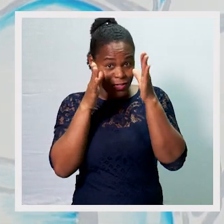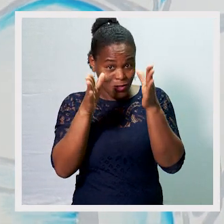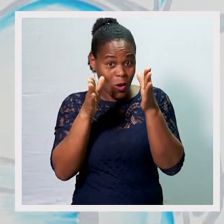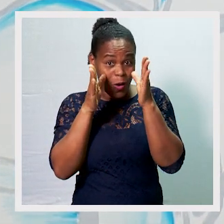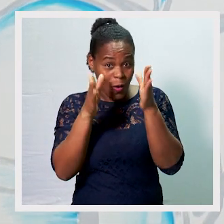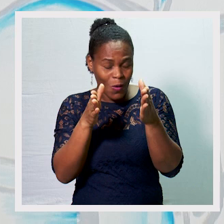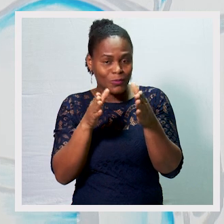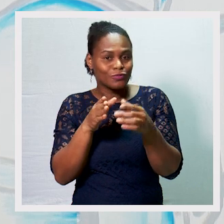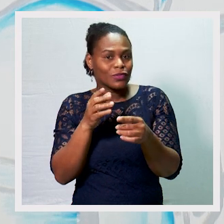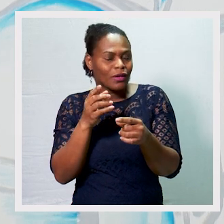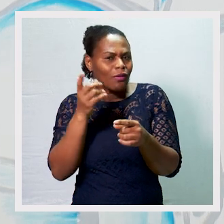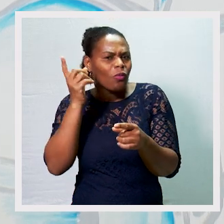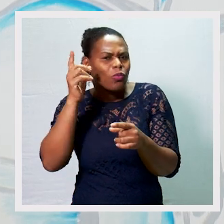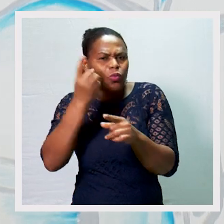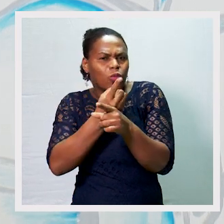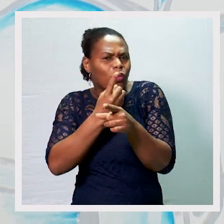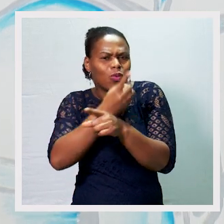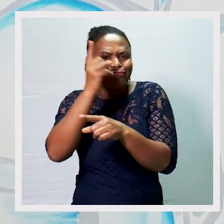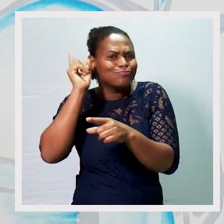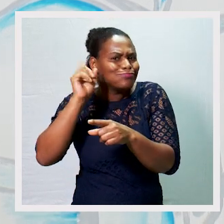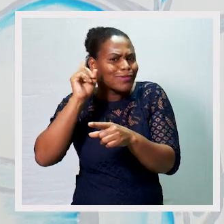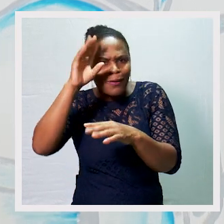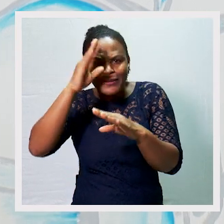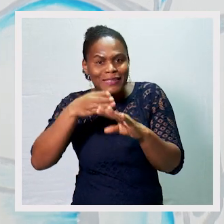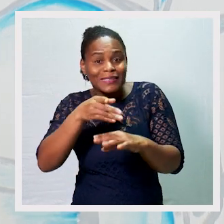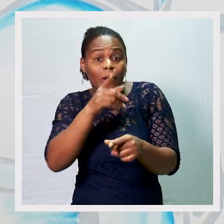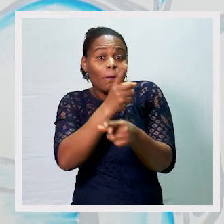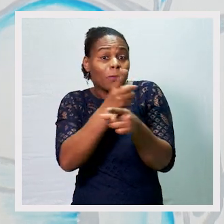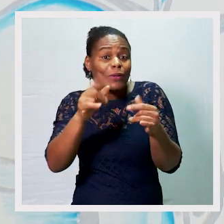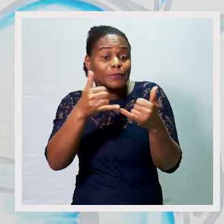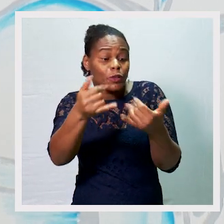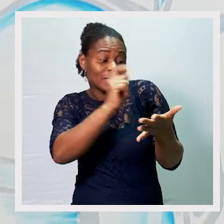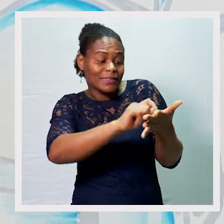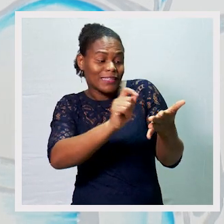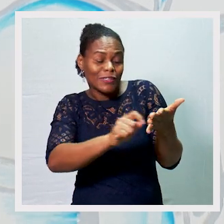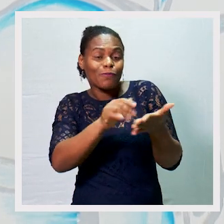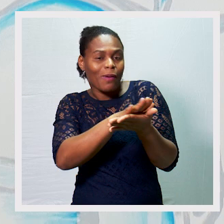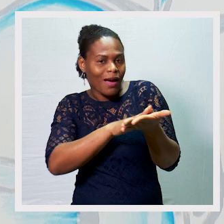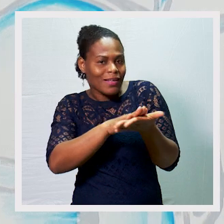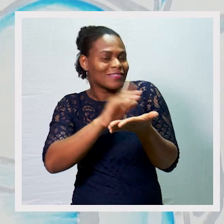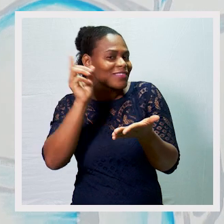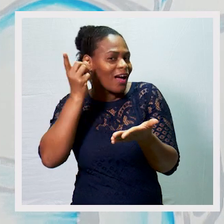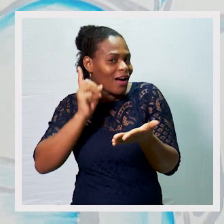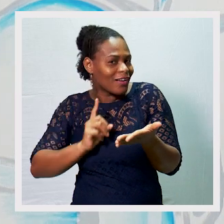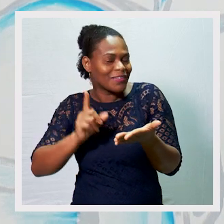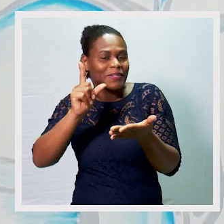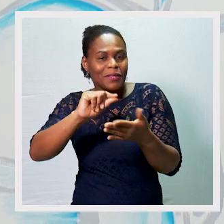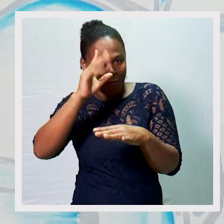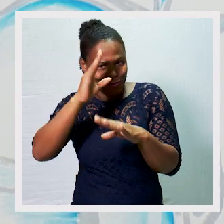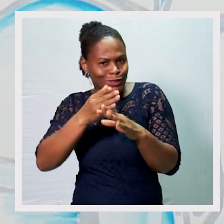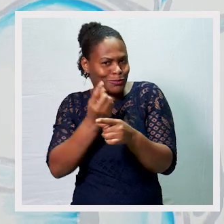será com base nessas datas e acontecimentos. Por favor, mais uma vez, podem, juntamente com os